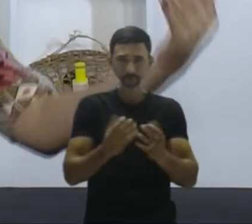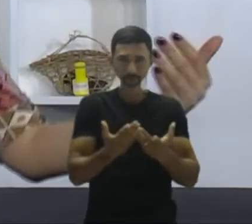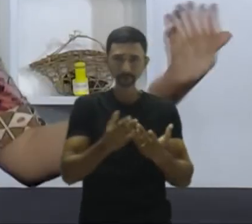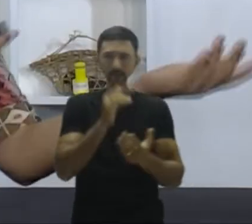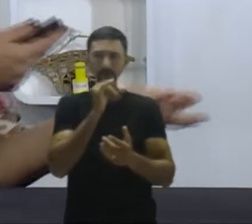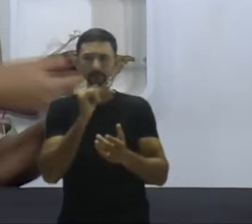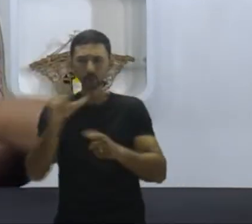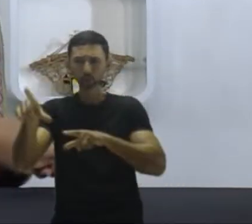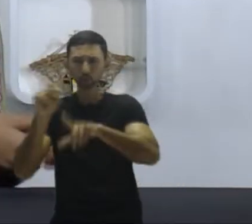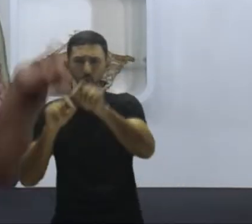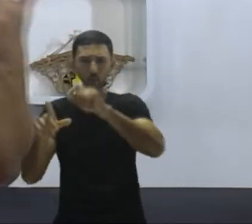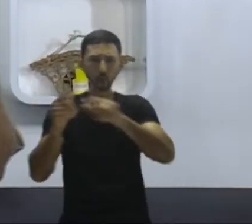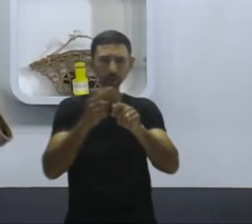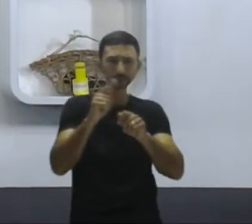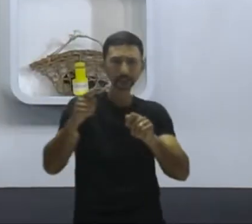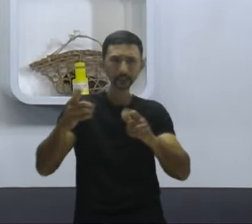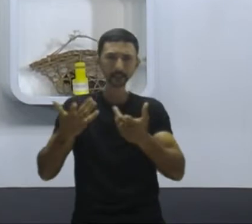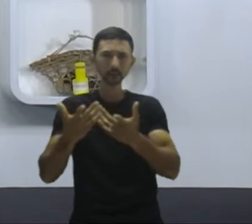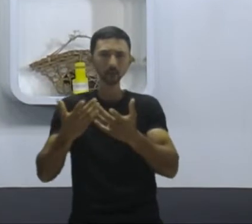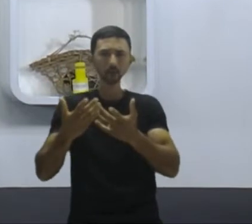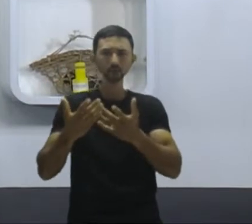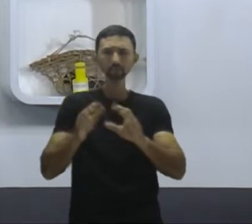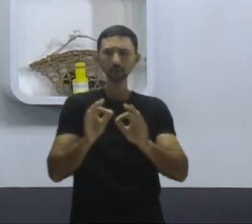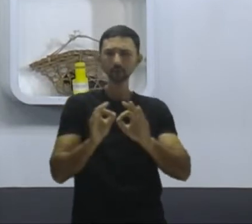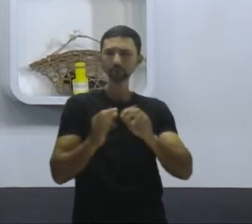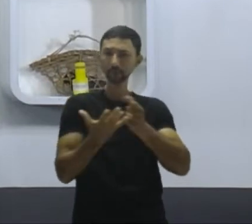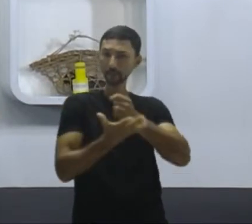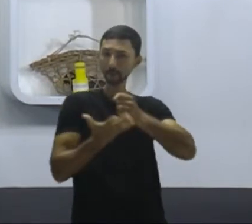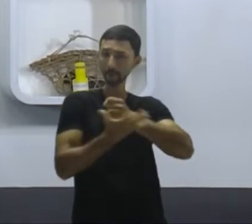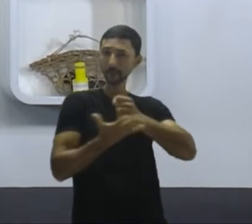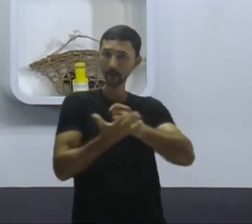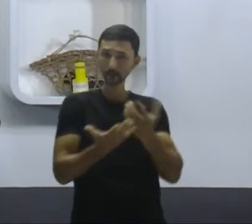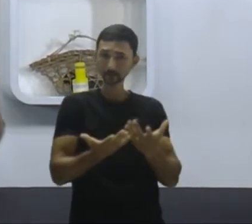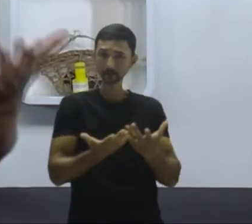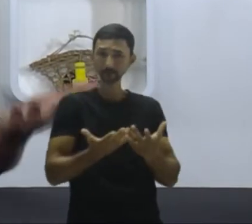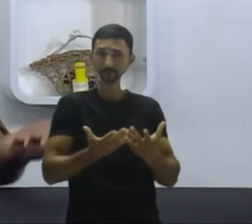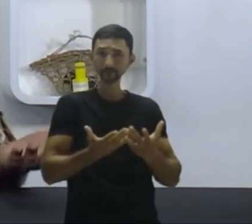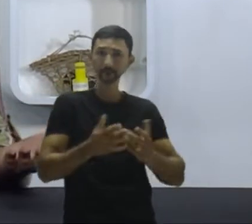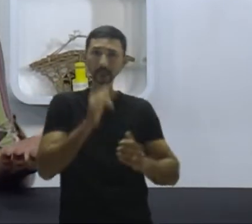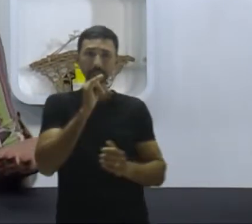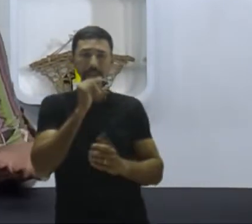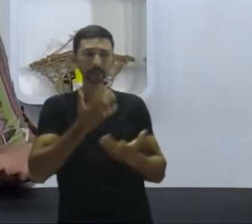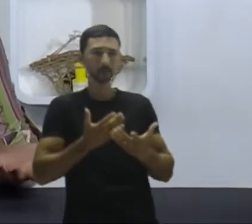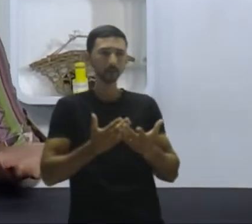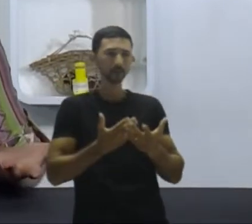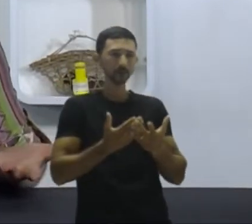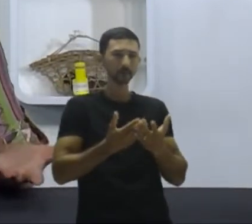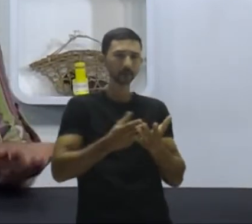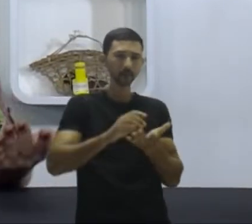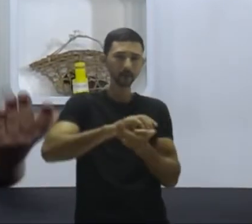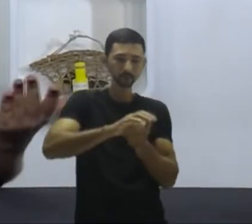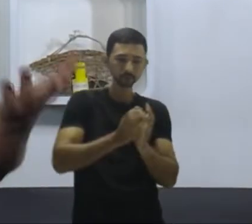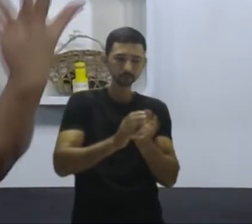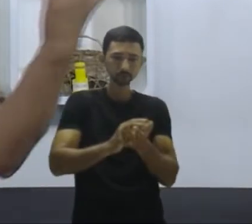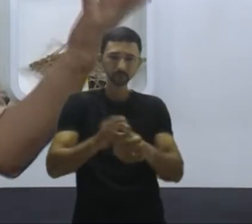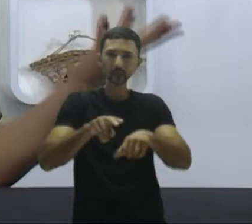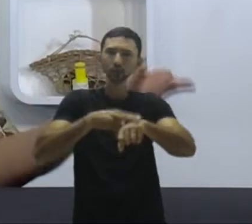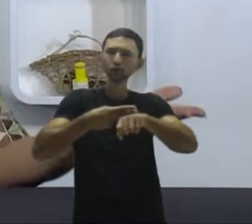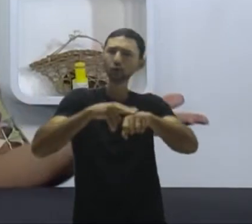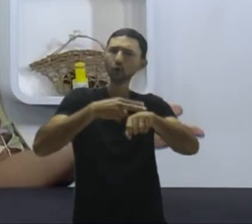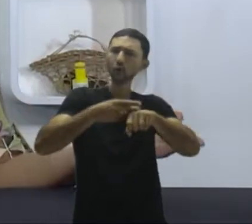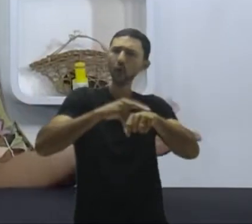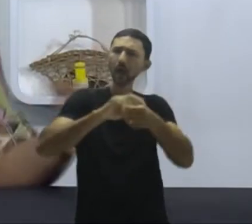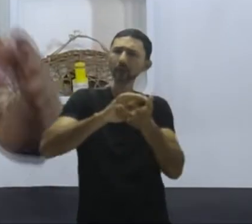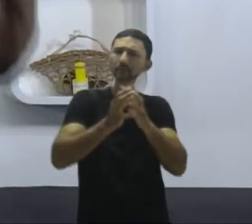recorro a um determinado gênero de acordo com aquilo que eu quero, certo? Se eu quero fazer um brigadeiro, por exemplo, estou